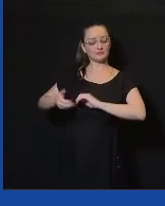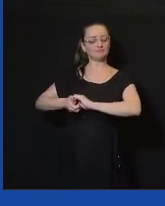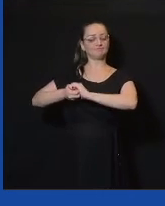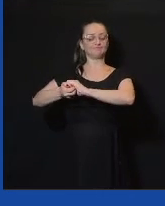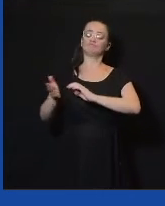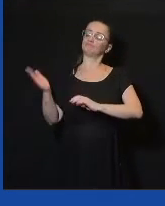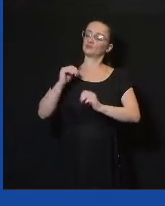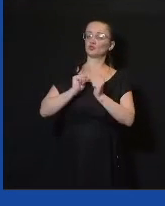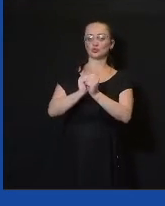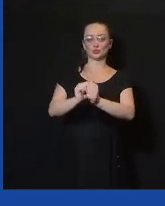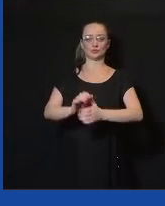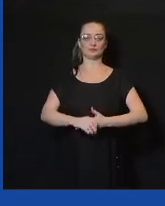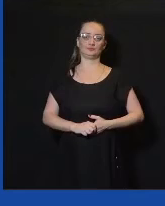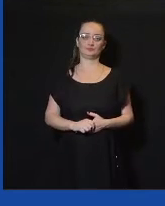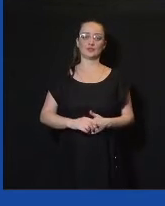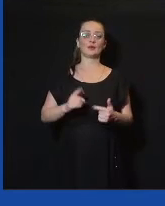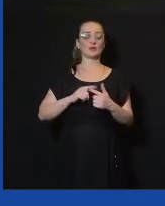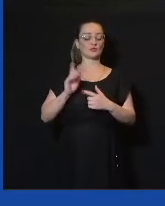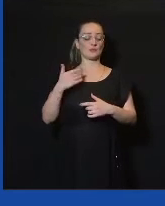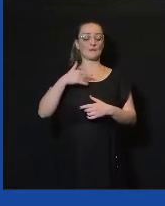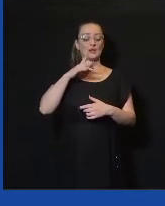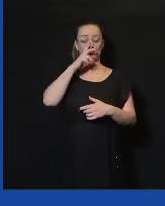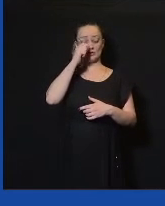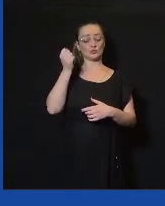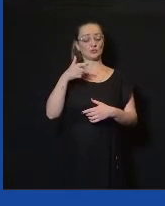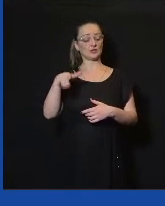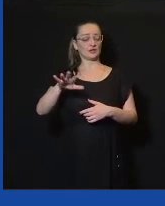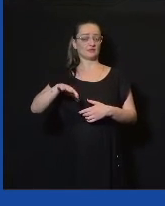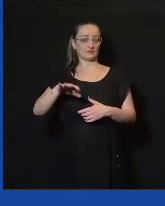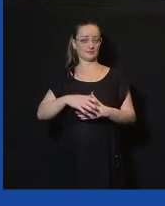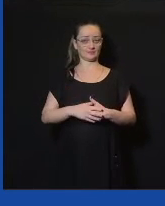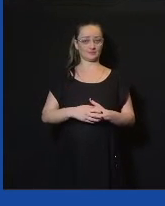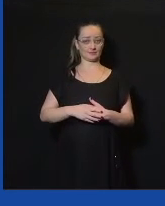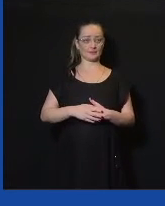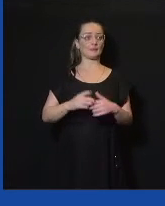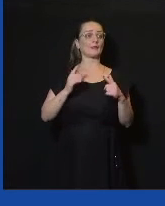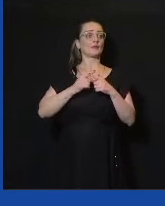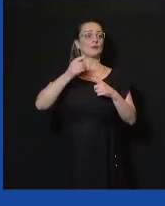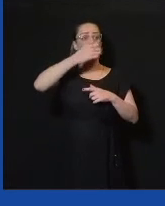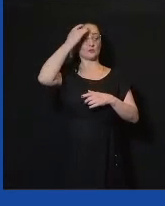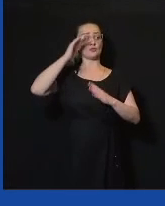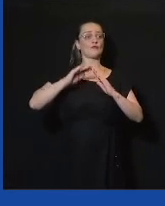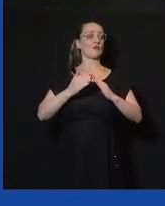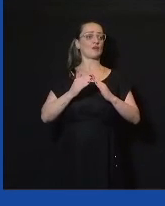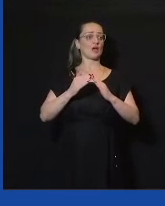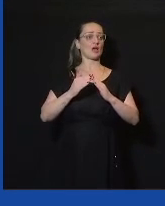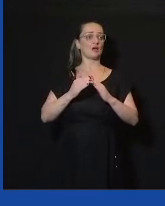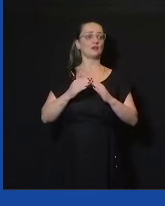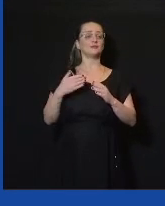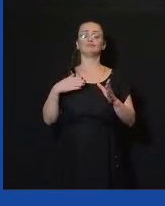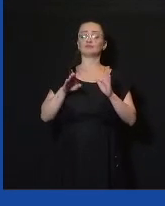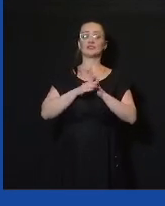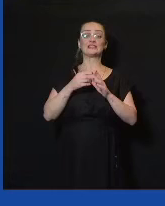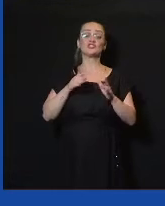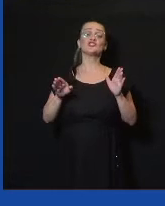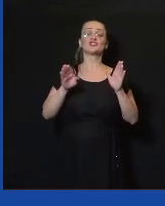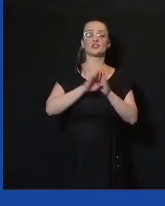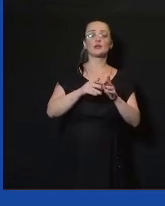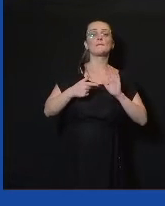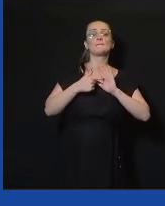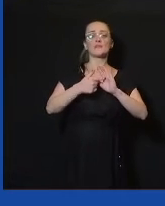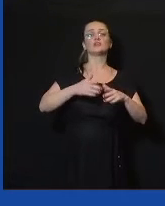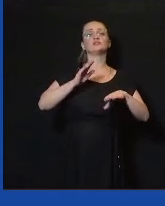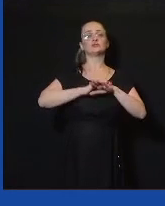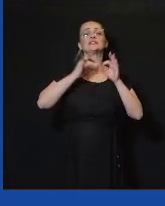vambora. Vambora, que a gente é mais forte que tudo isso. Por que que favelado não tem espaço? Porque se a gente chegar lá, a gente mostra que a gente faz e a